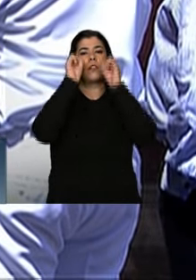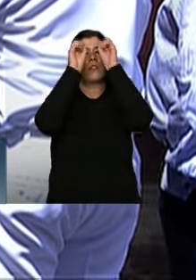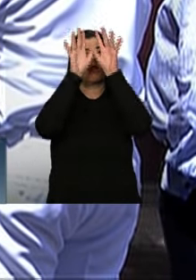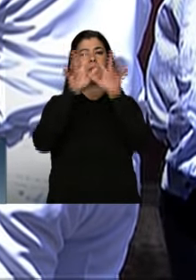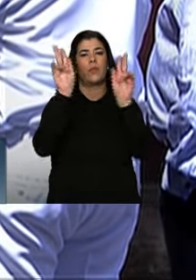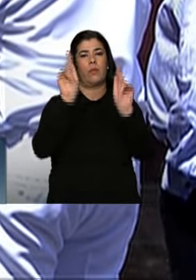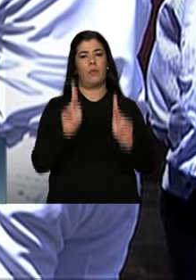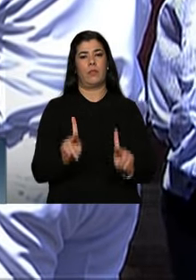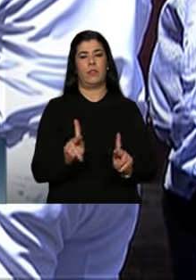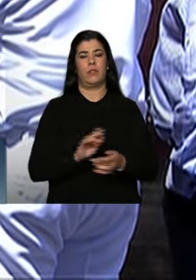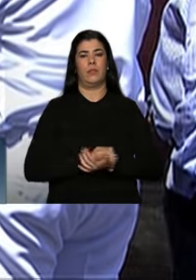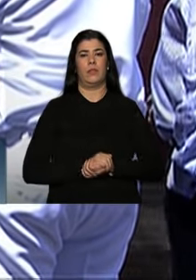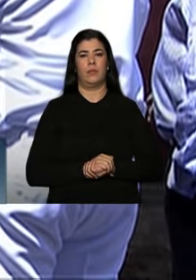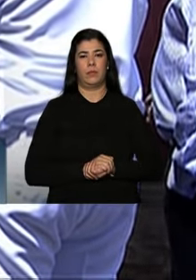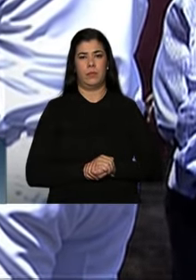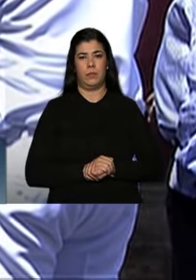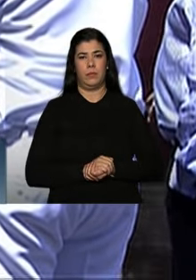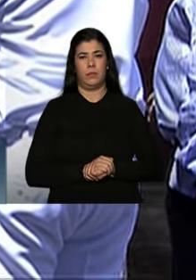paz.